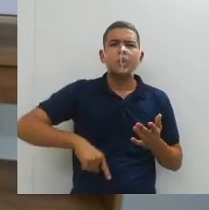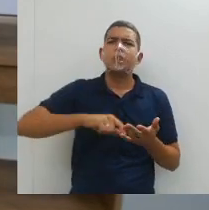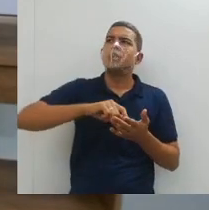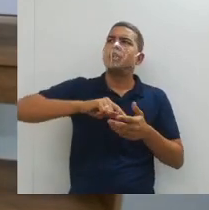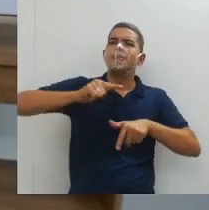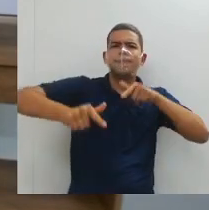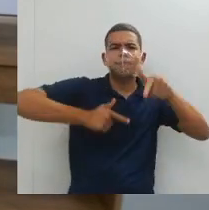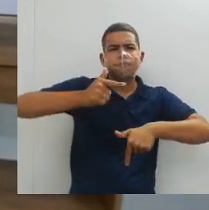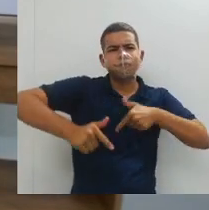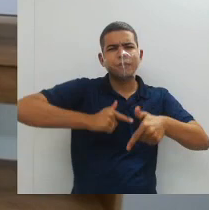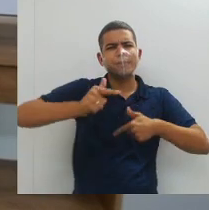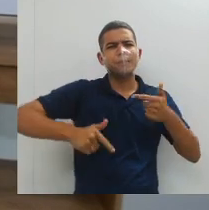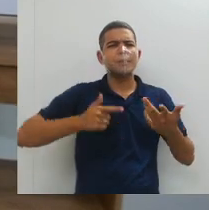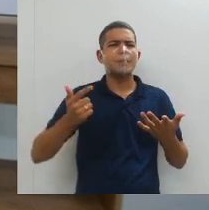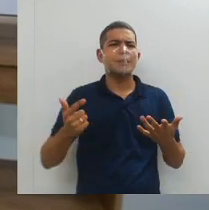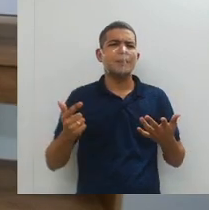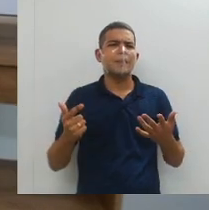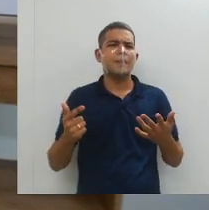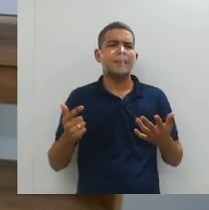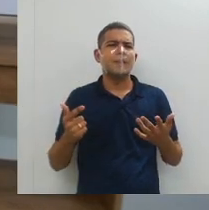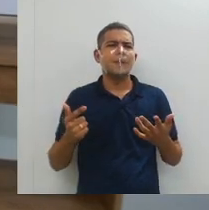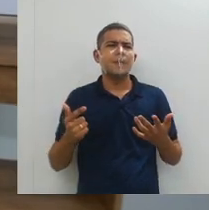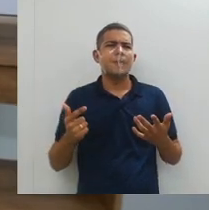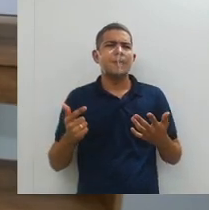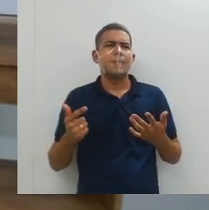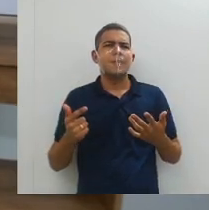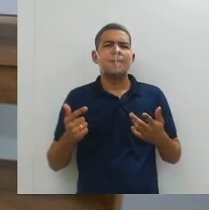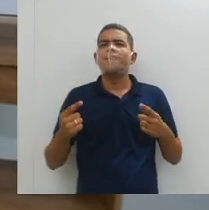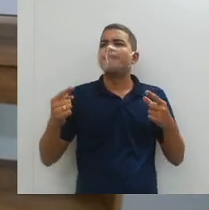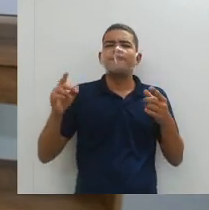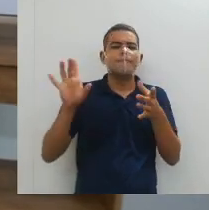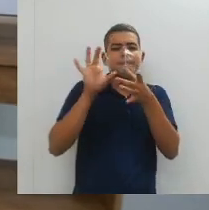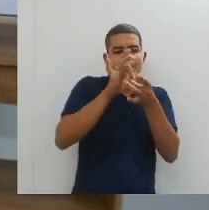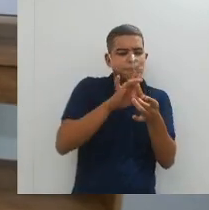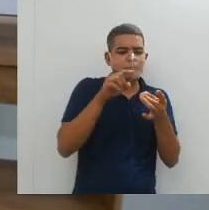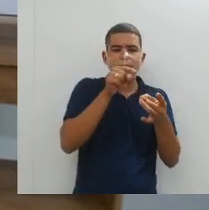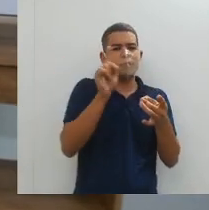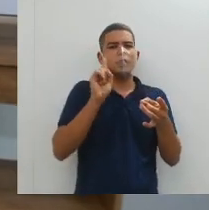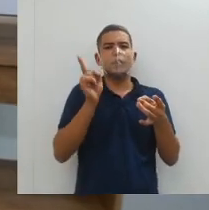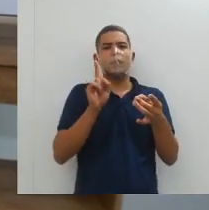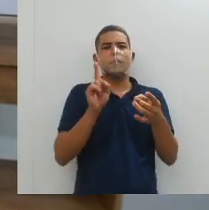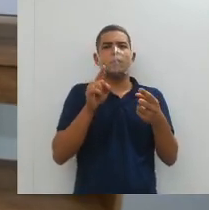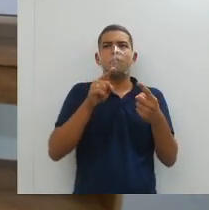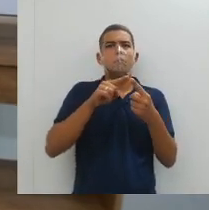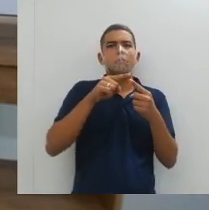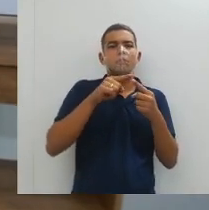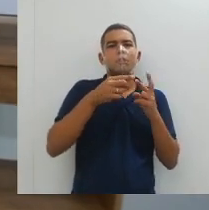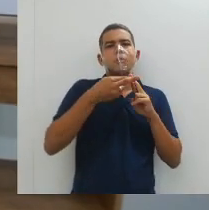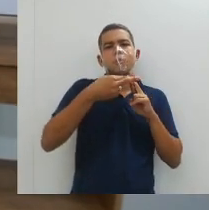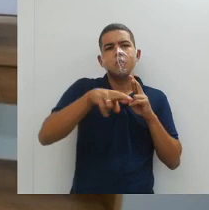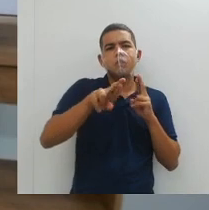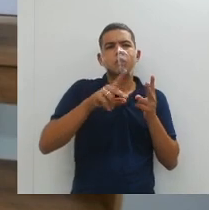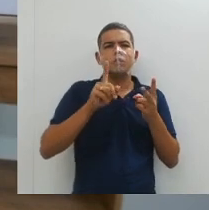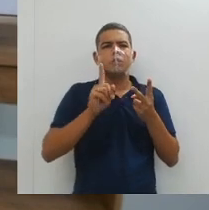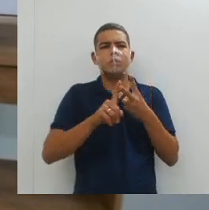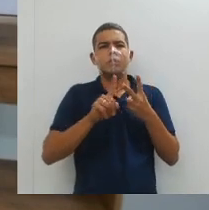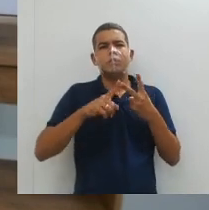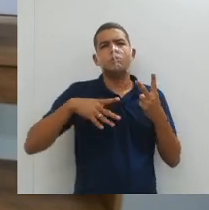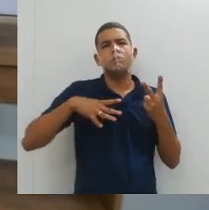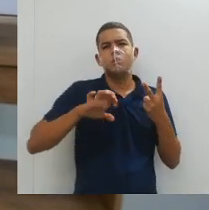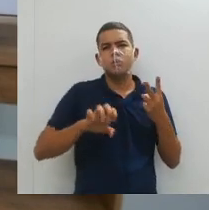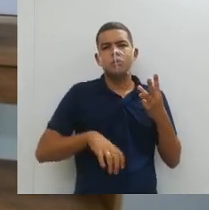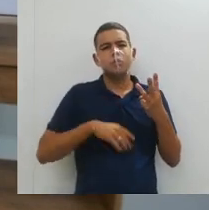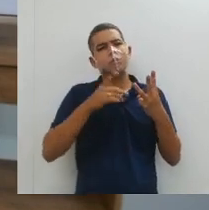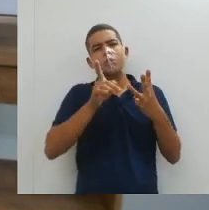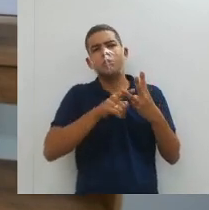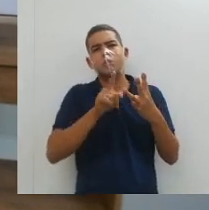atividade, portanto, que não esteja ligada à religião, não esteja ligada à ética